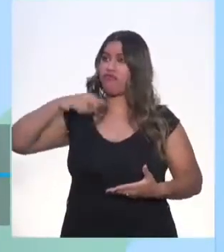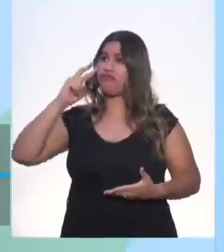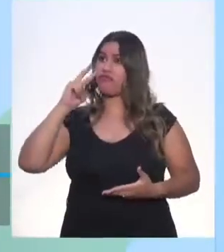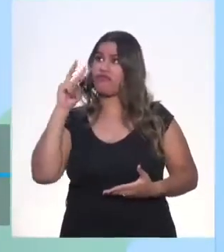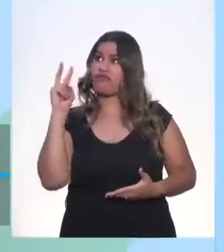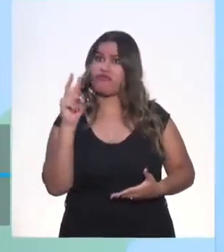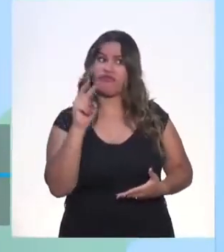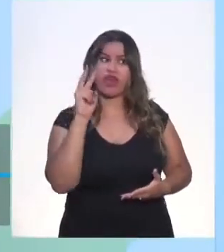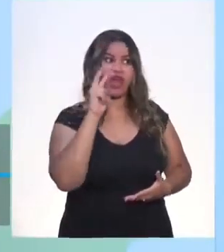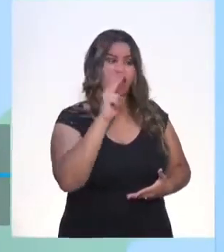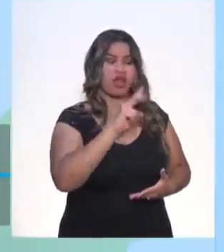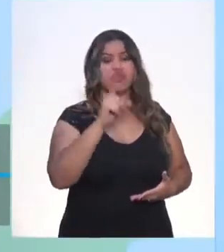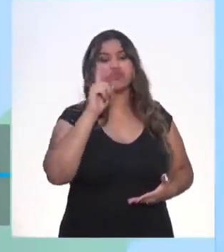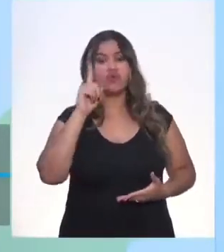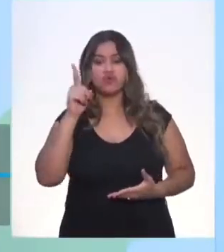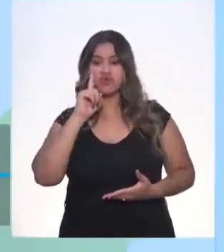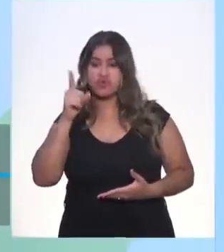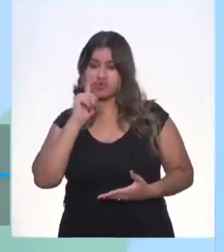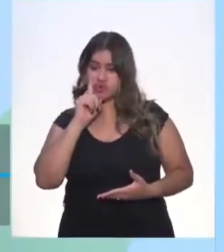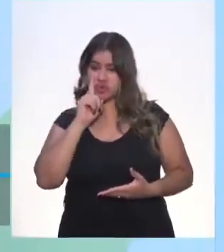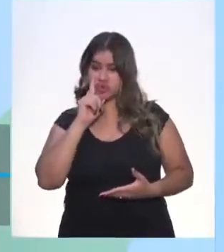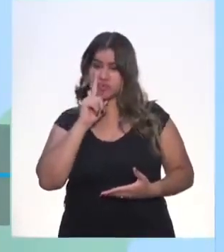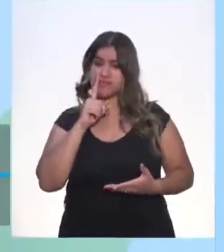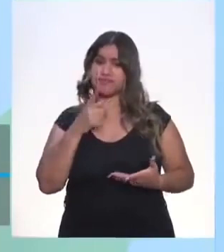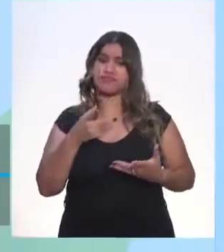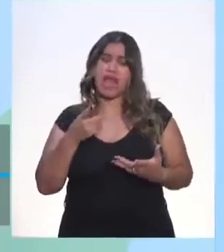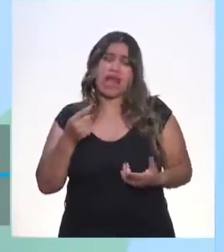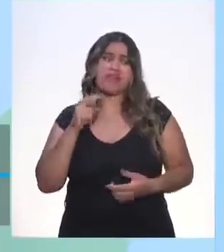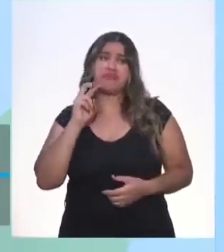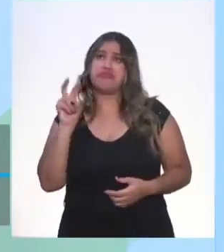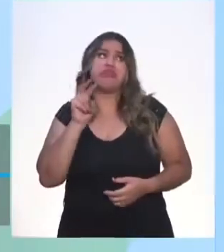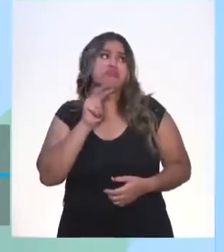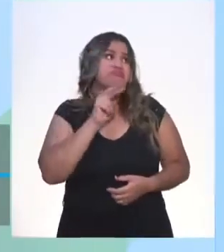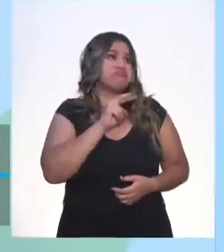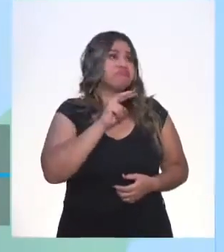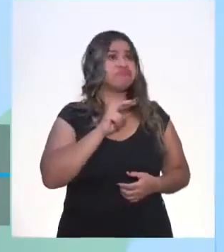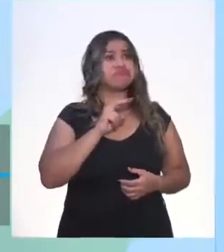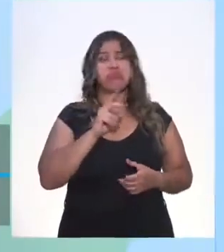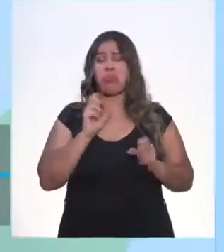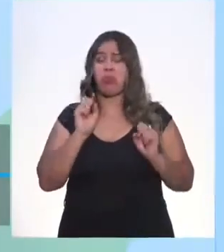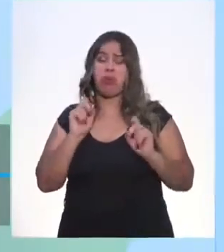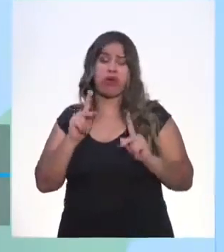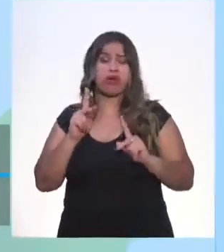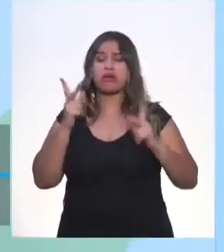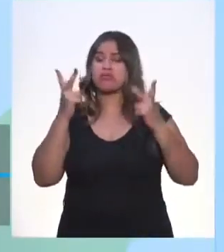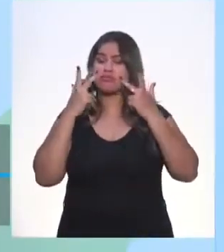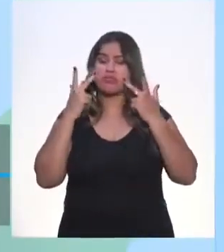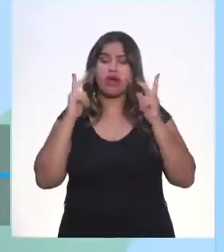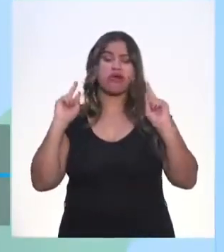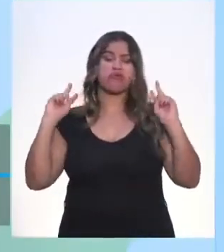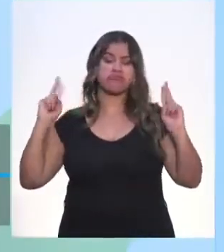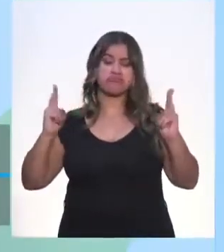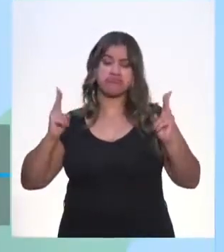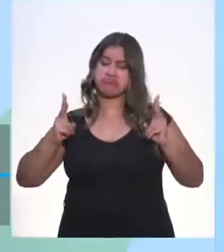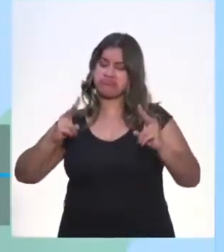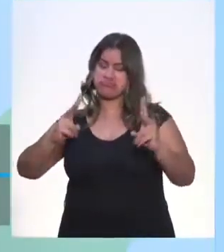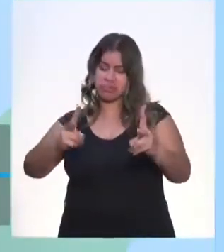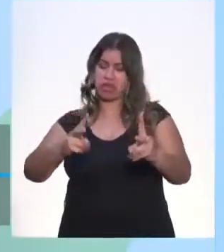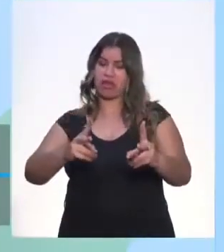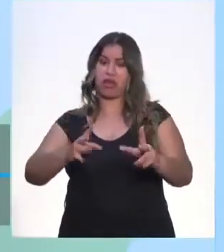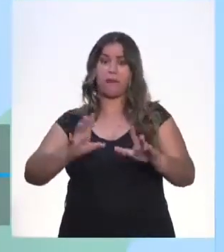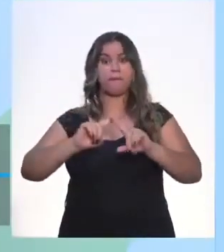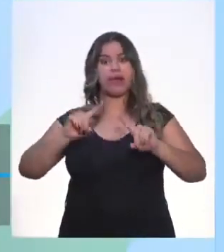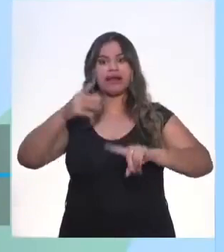gente convive e vê todos os dias. E a gente entende que é assim que tem que ser, é natural e sempre foi assim. E, às vezes, a gente esquece que,